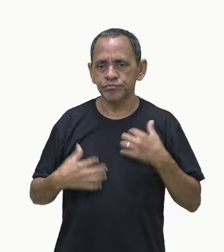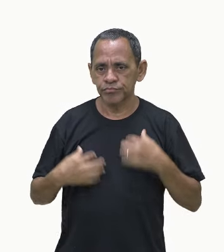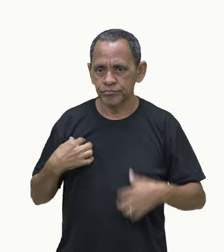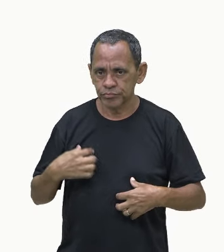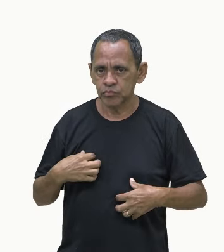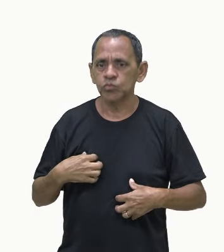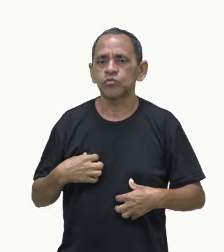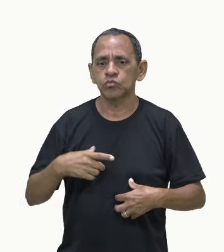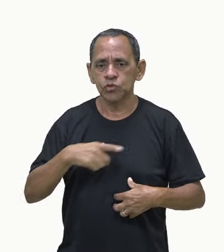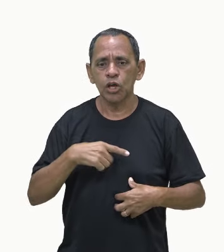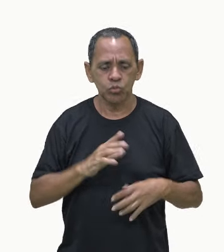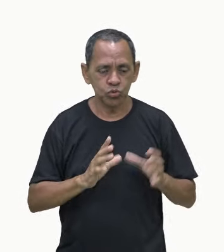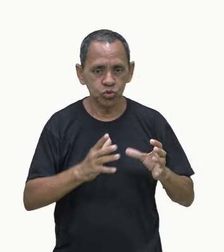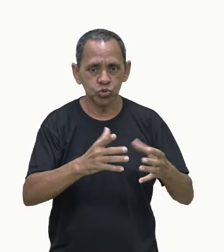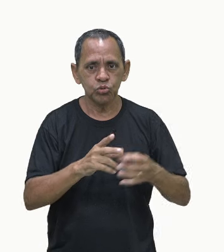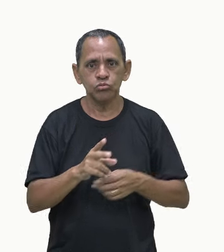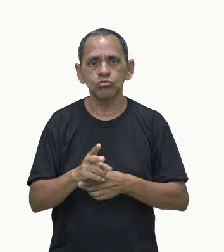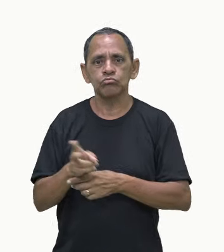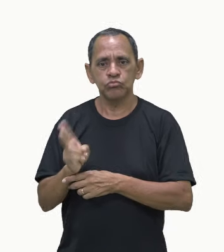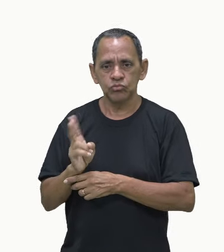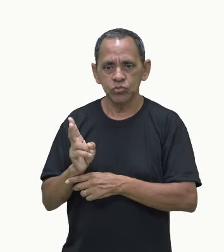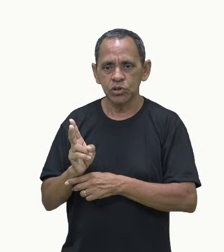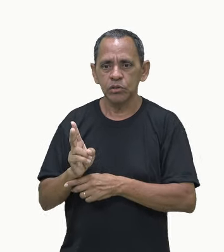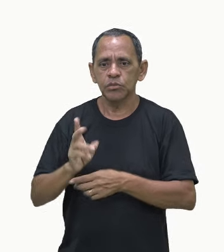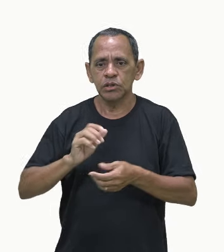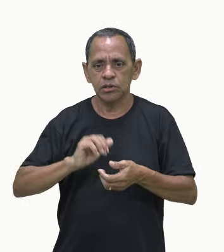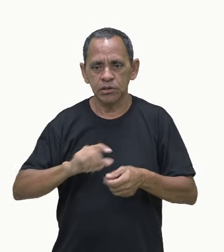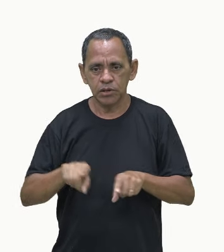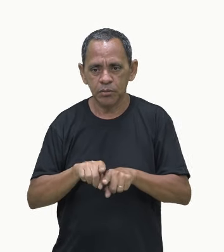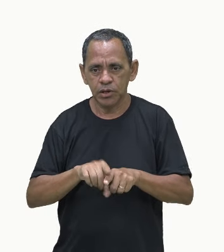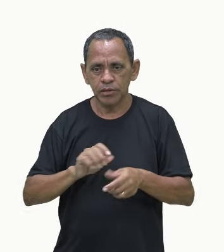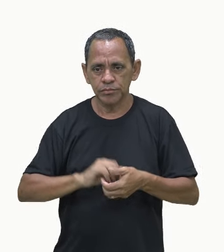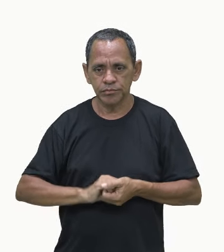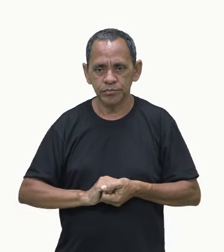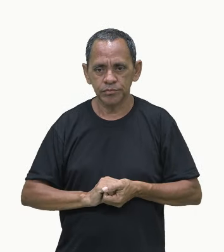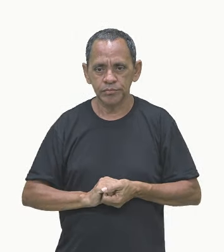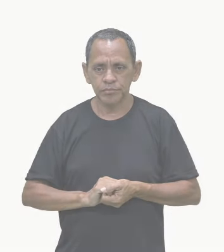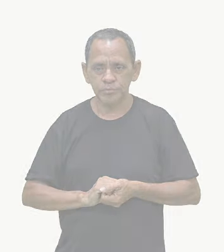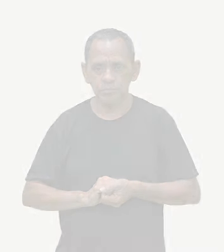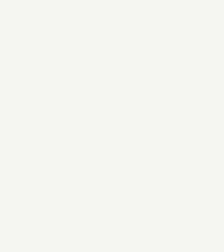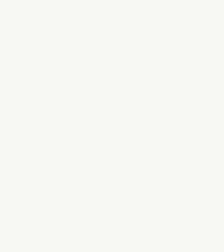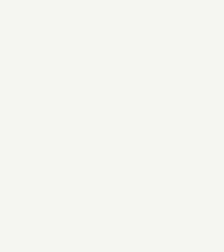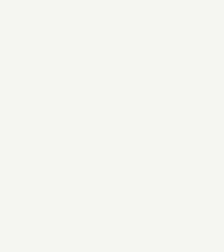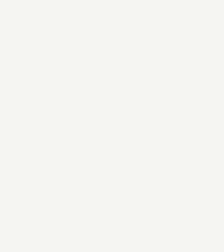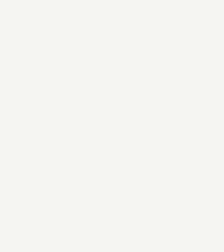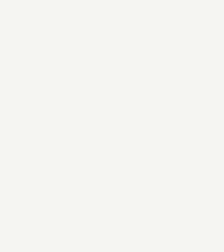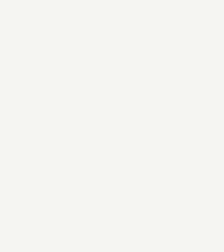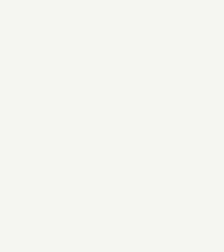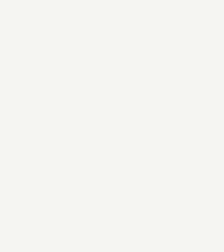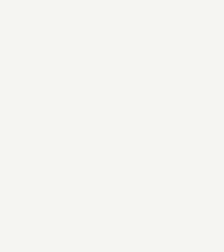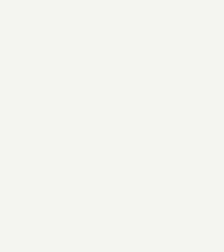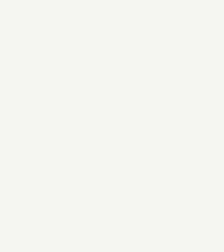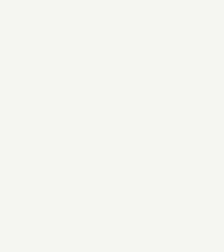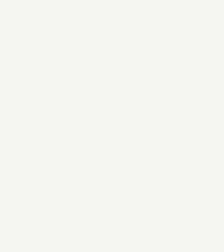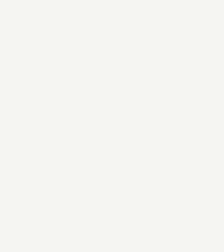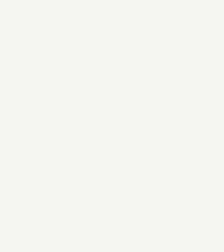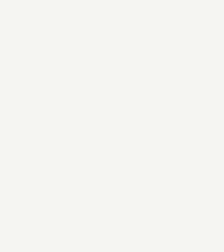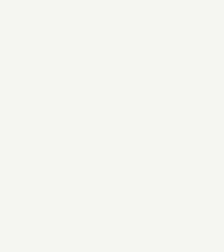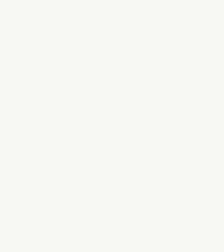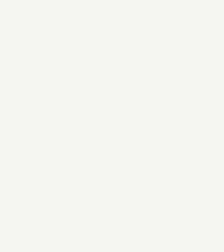de vitaminas que até é chamado de ADECA. Vitamina A, vitamina D, vitamina E e vitamina